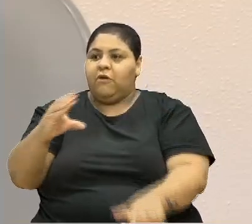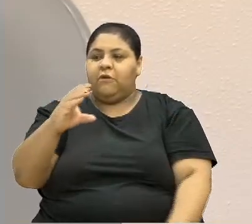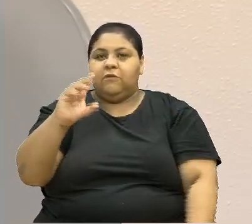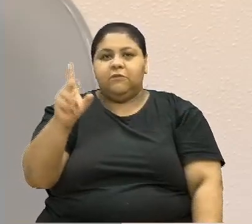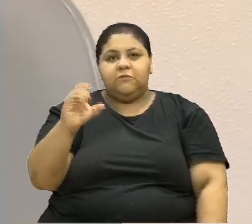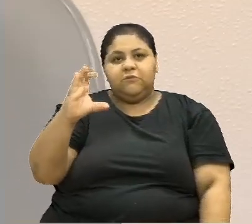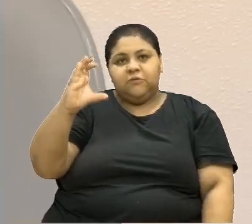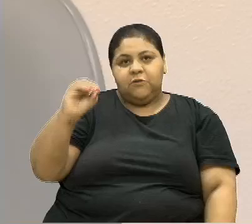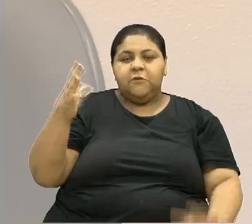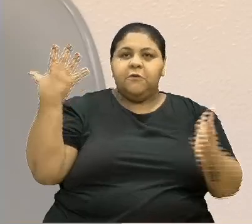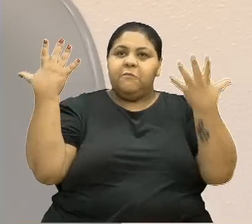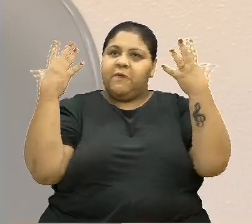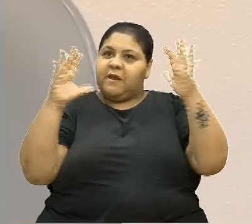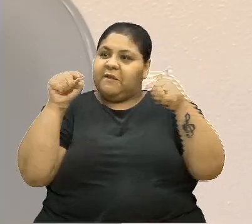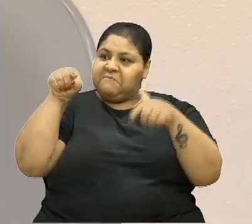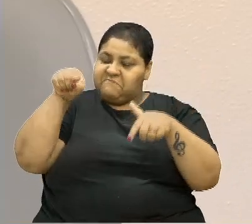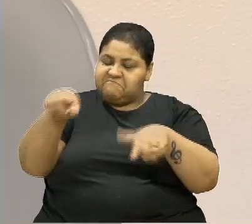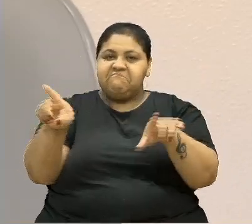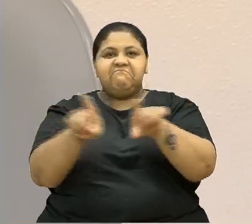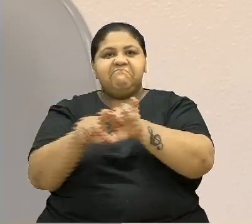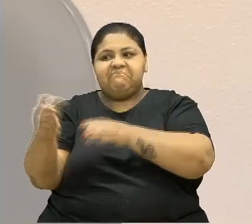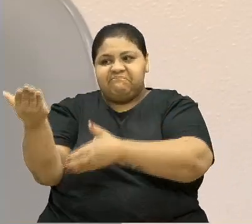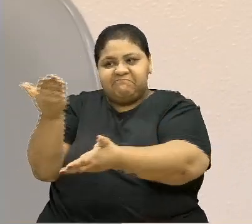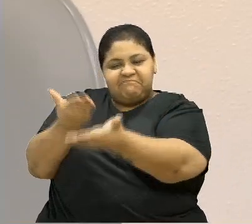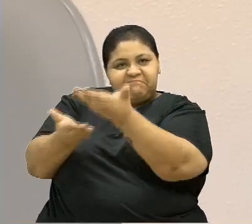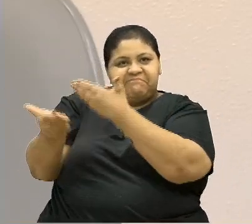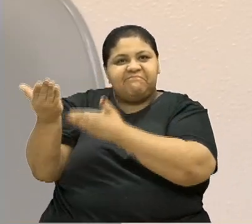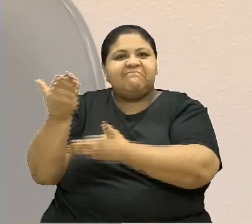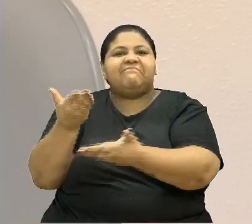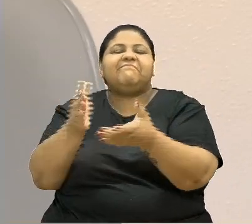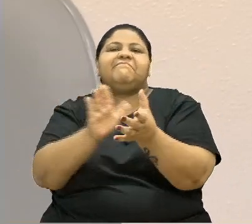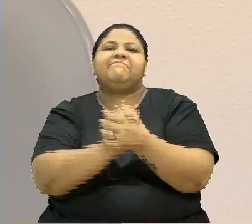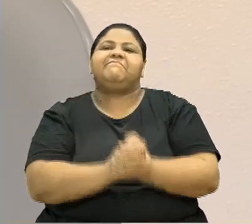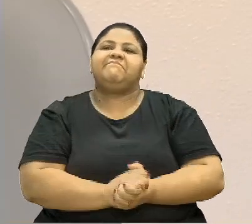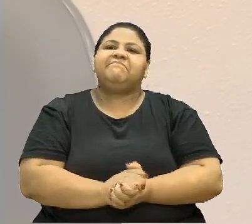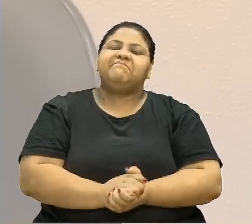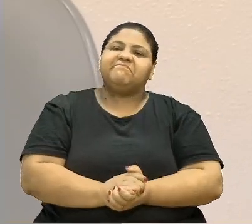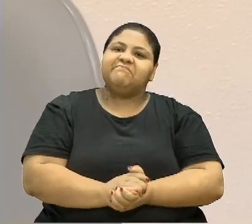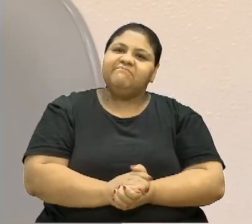Parabenizar também o Chico lá pela recepção, né, que nos deu, que